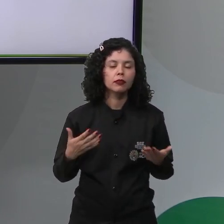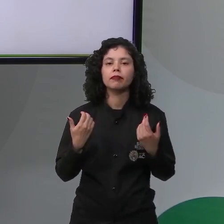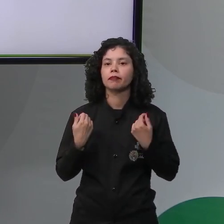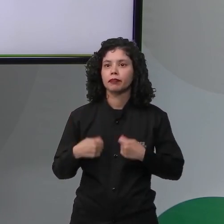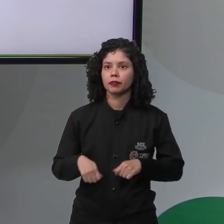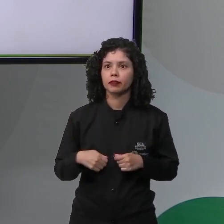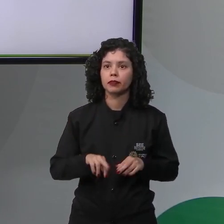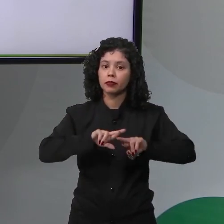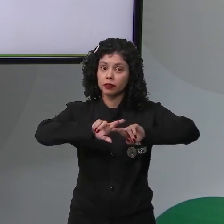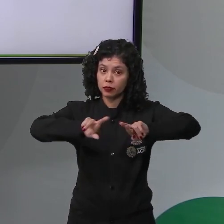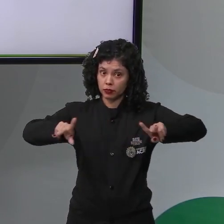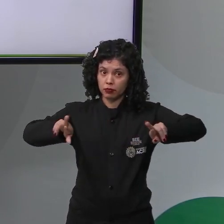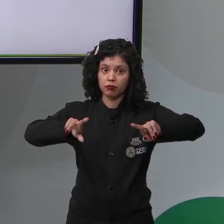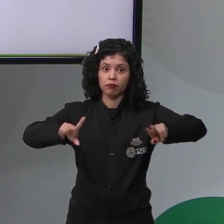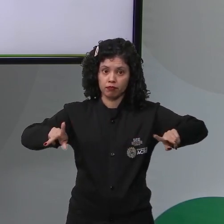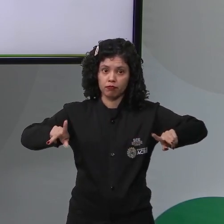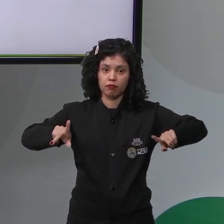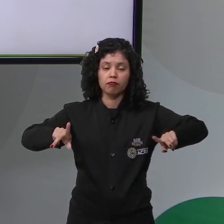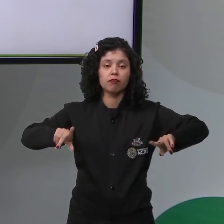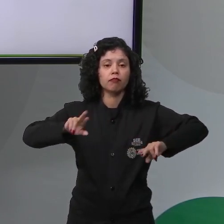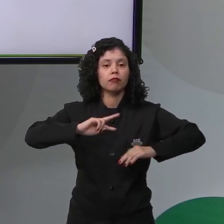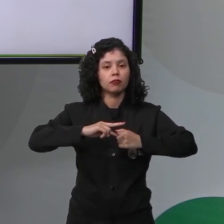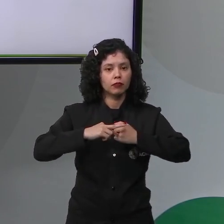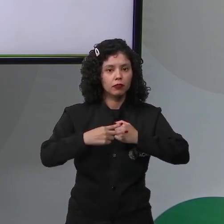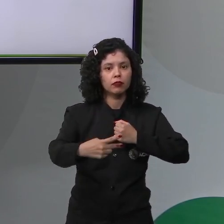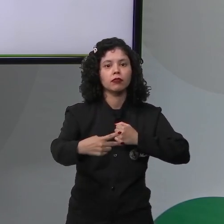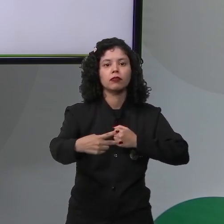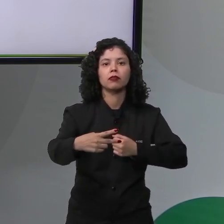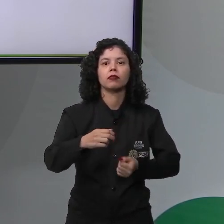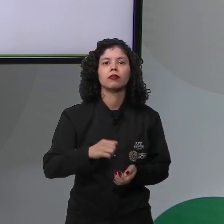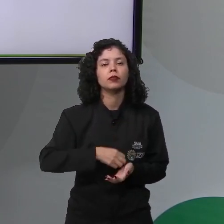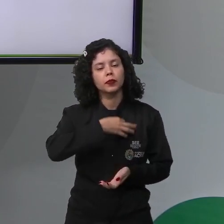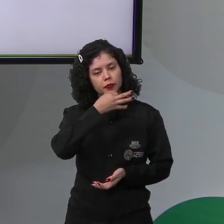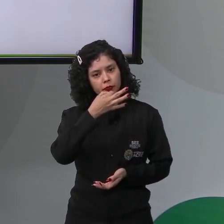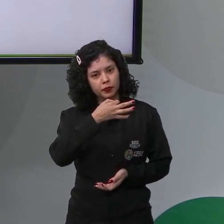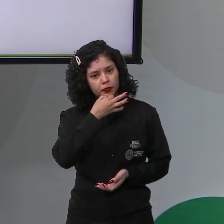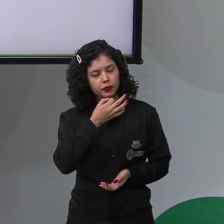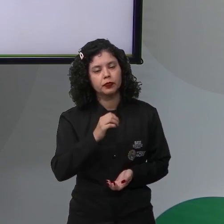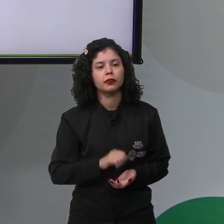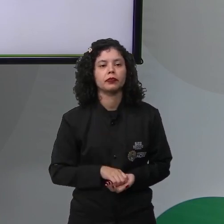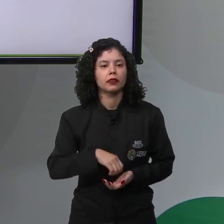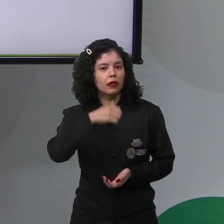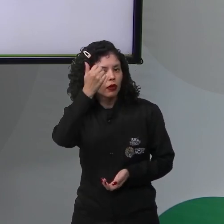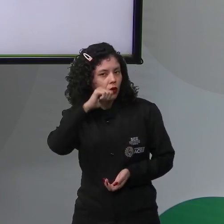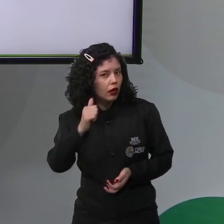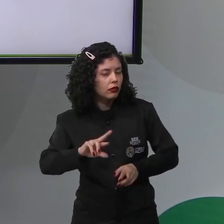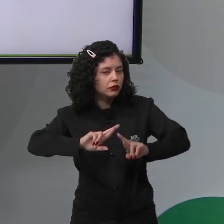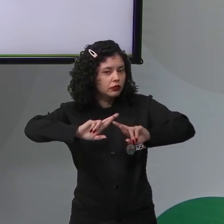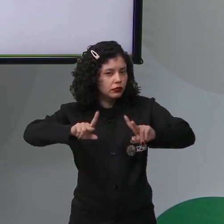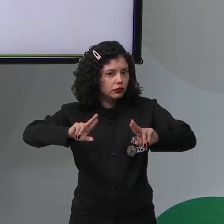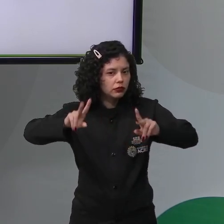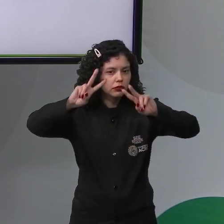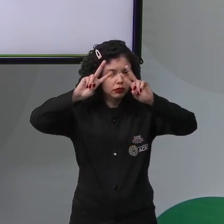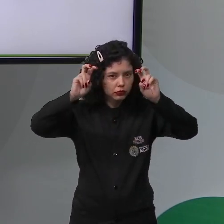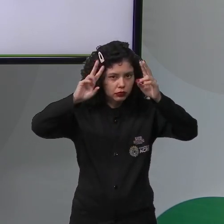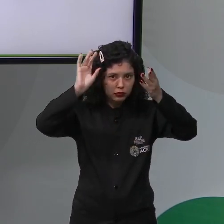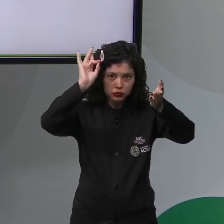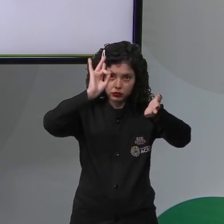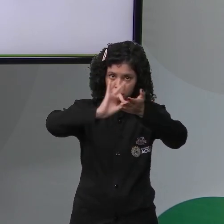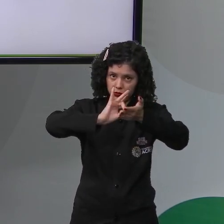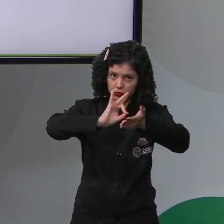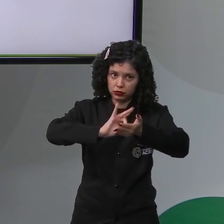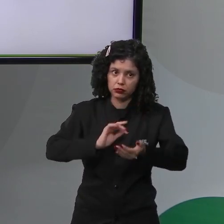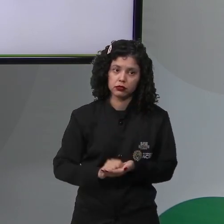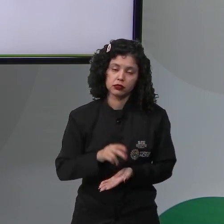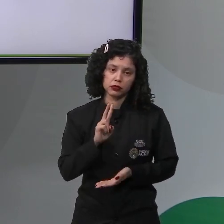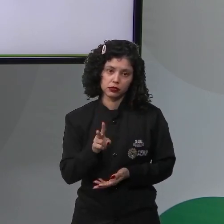temos diversidade. Consequentemente, opiniões e análises diferentes a respeito da realidade.